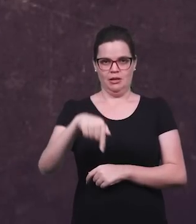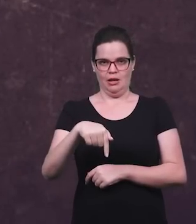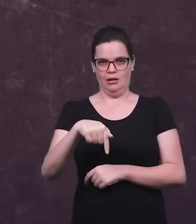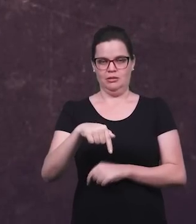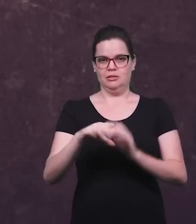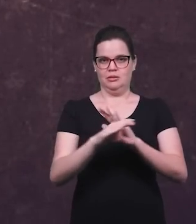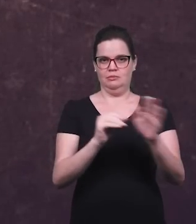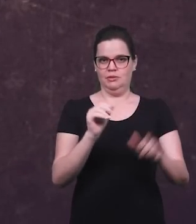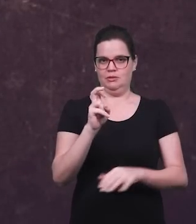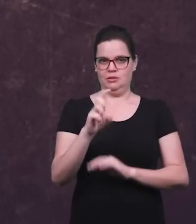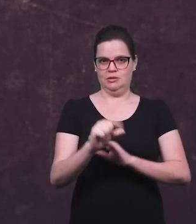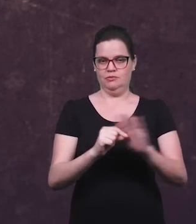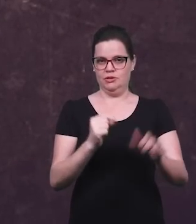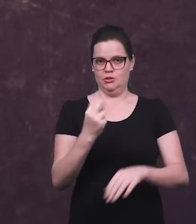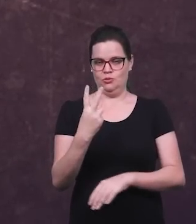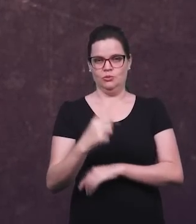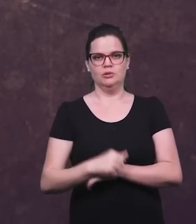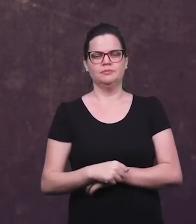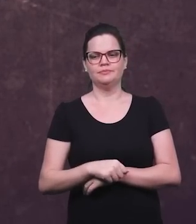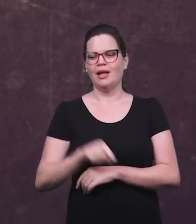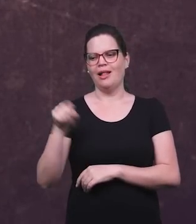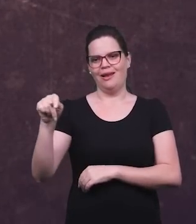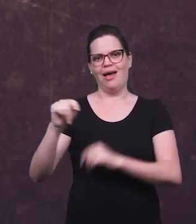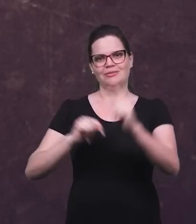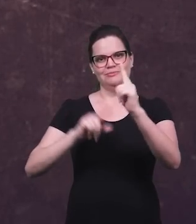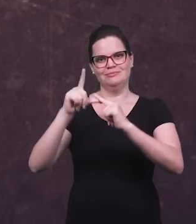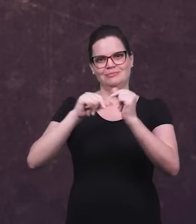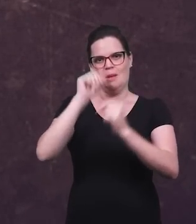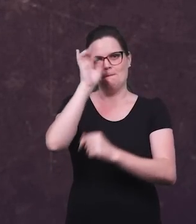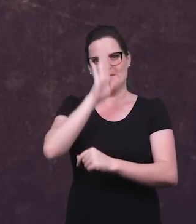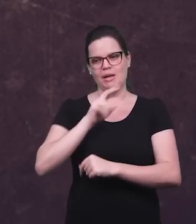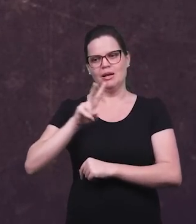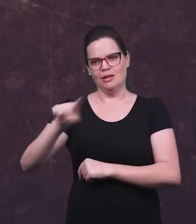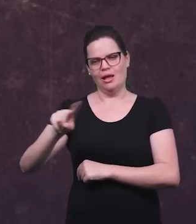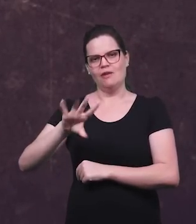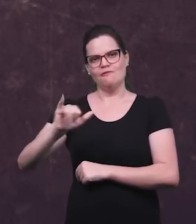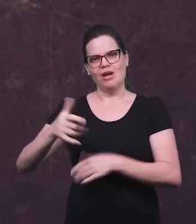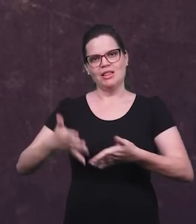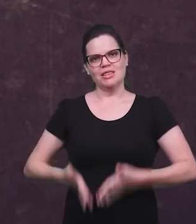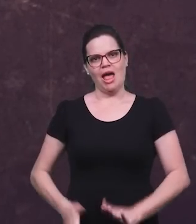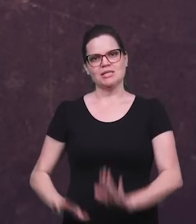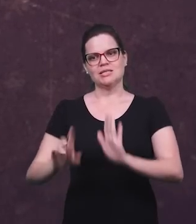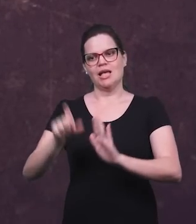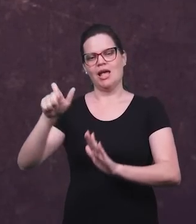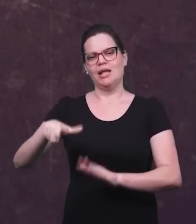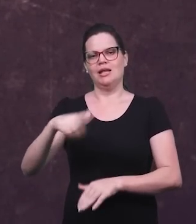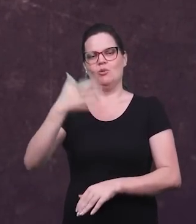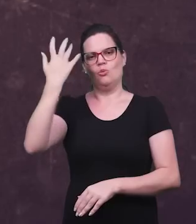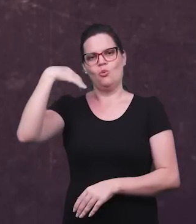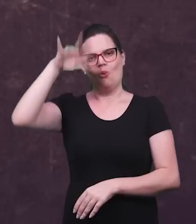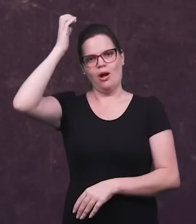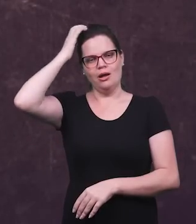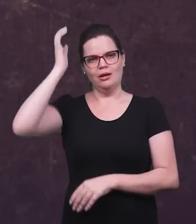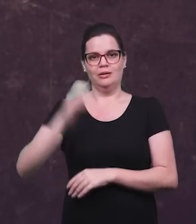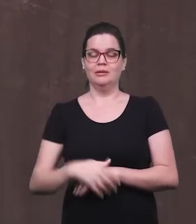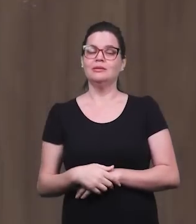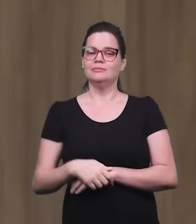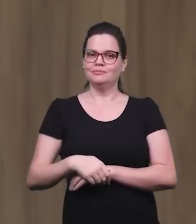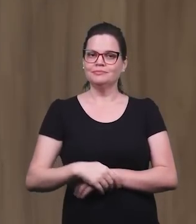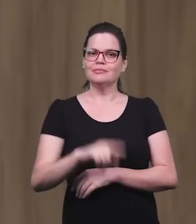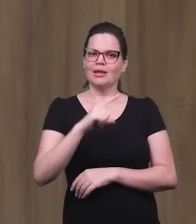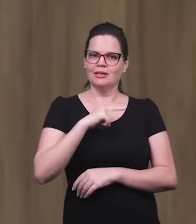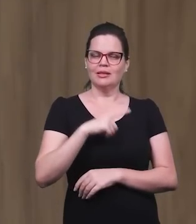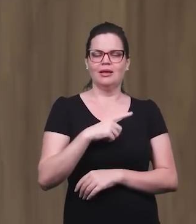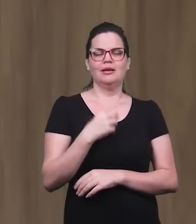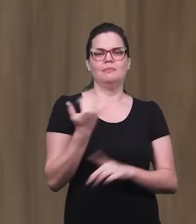ó, tu, Belém, de ti nascerá aquele que há de reinar. Então, Miqueias já previu o profeta Miqueias. Depois você vai ver